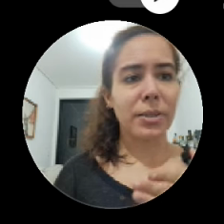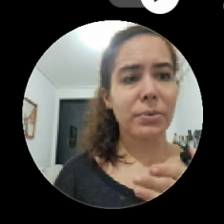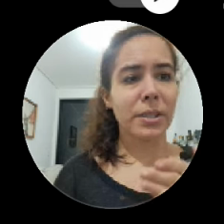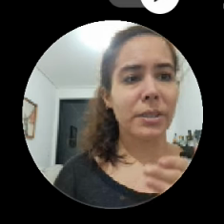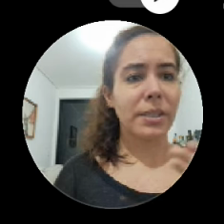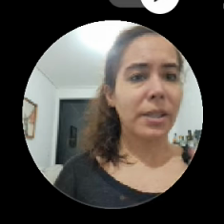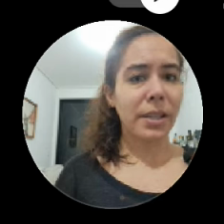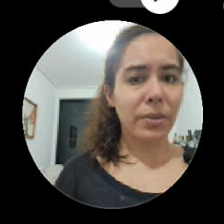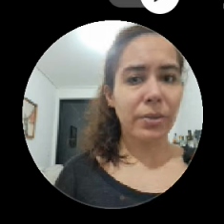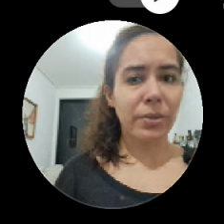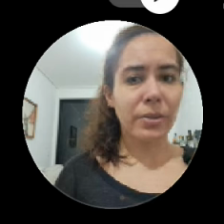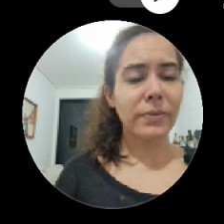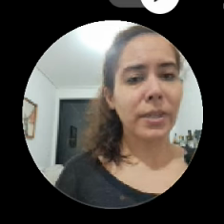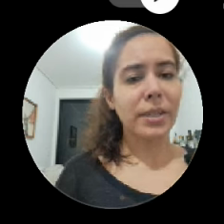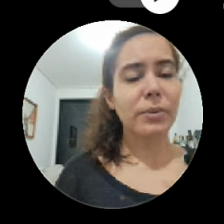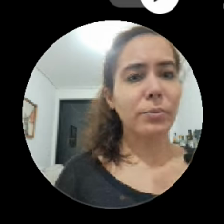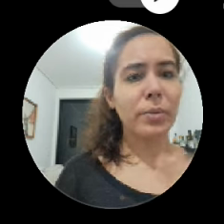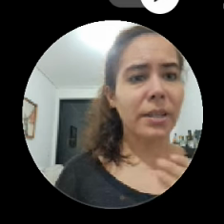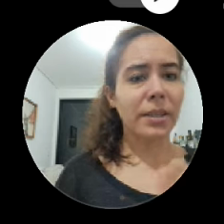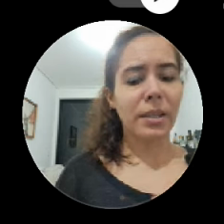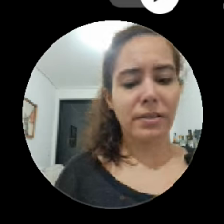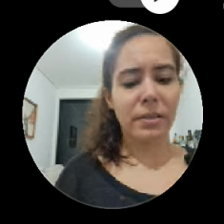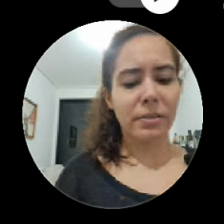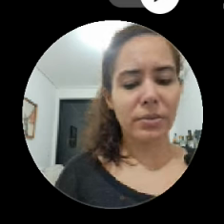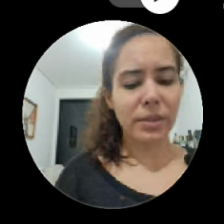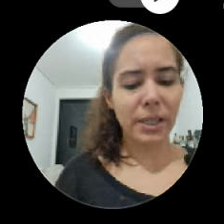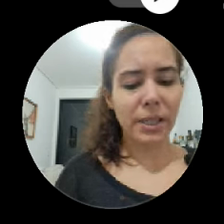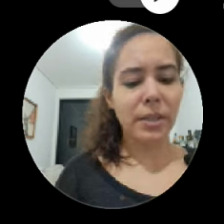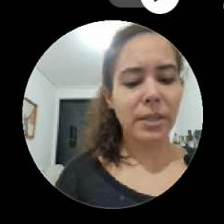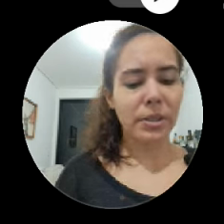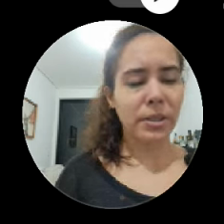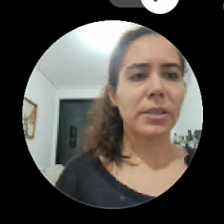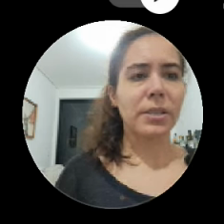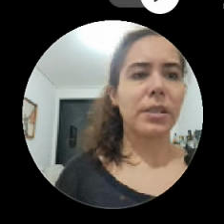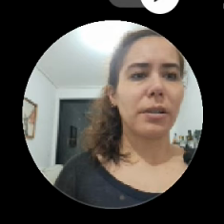Tá juntando, né? Tudo bem, a gente tem que juntar